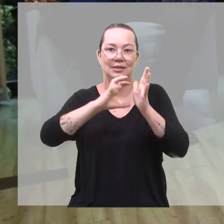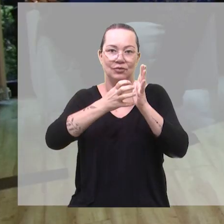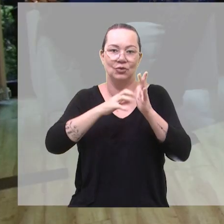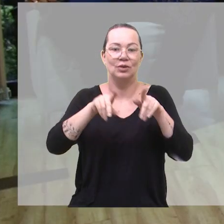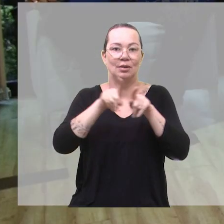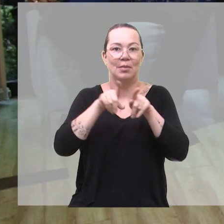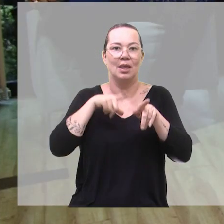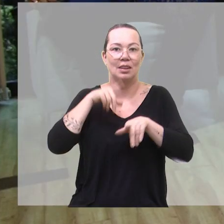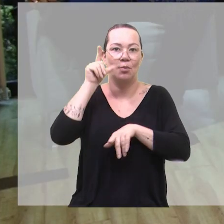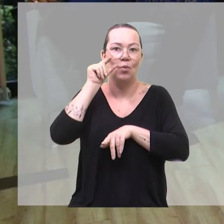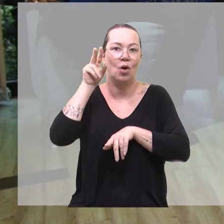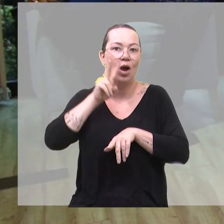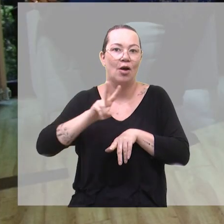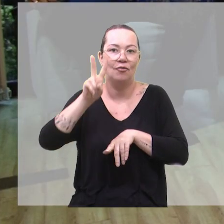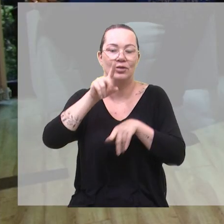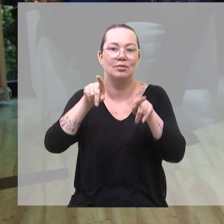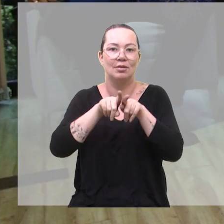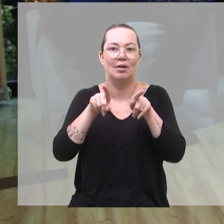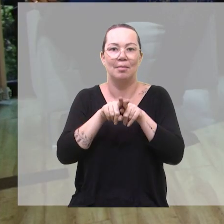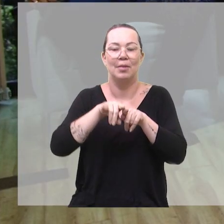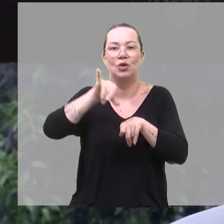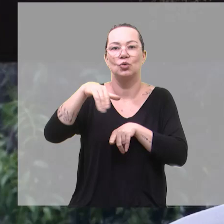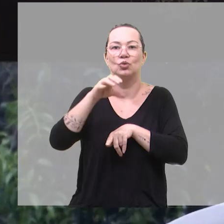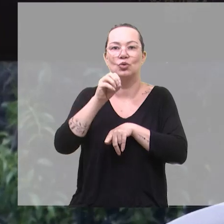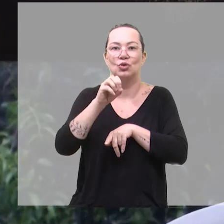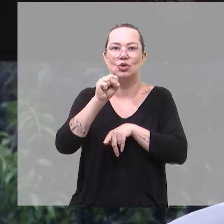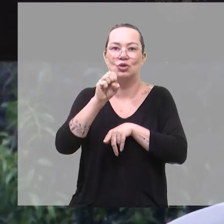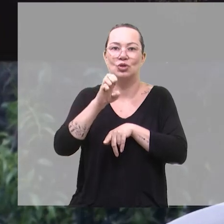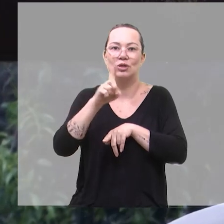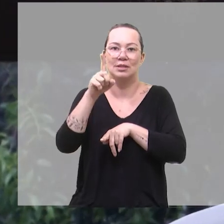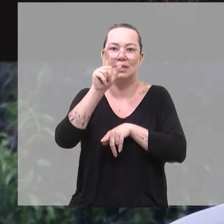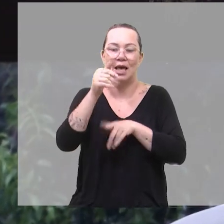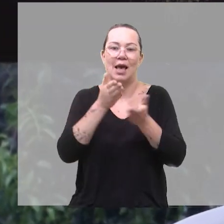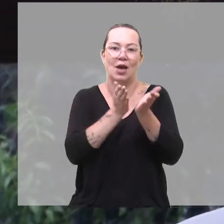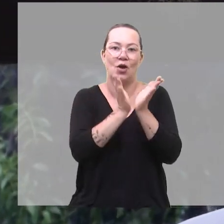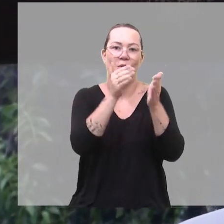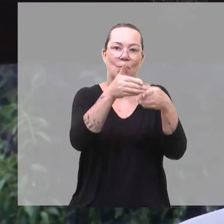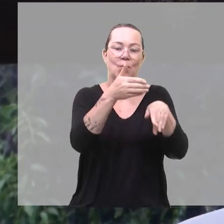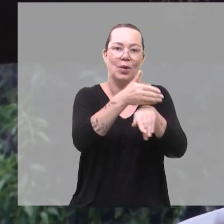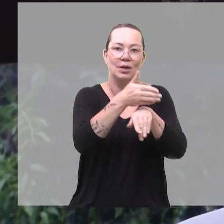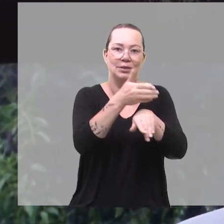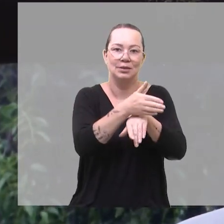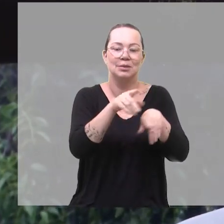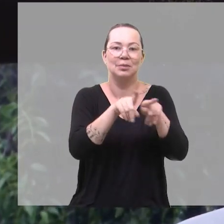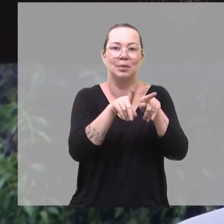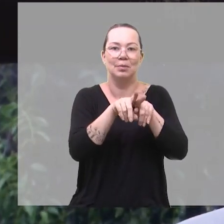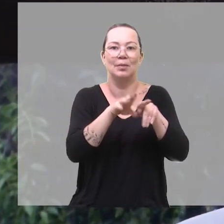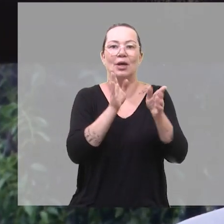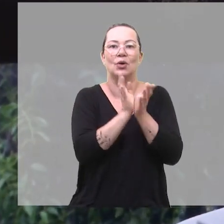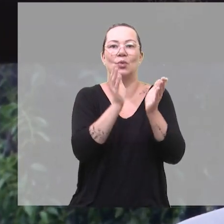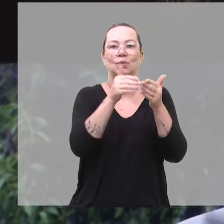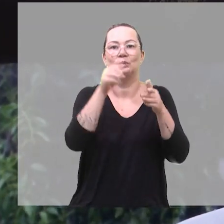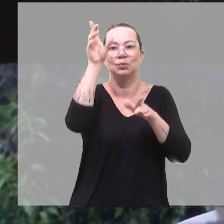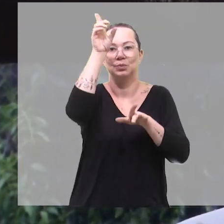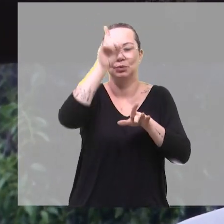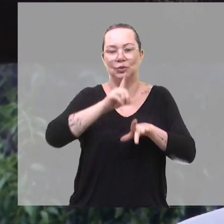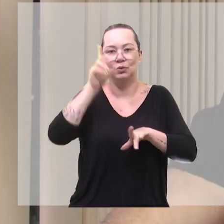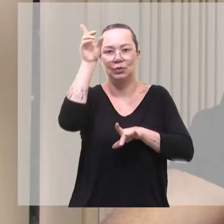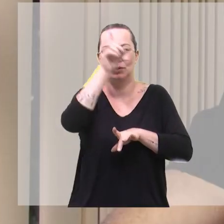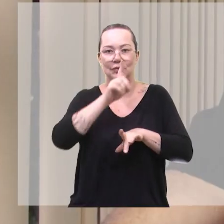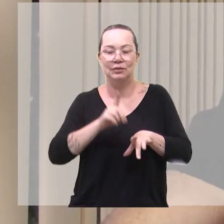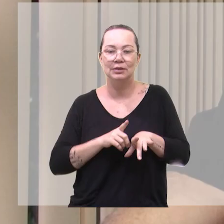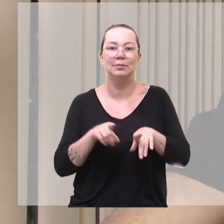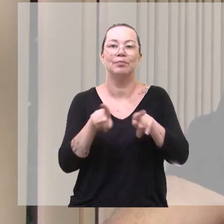servidora pública e que tem baixa visão. A gente está aqui com o José Reis, que é conselheiro do Conselho Municipal da Pessoa